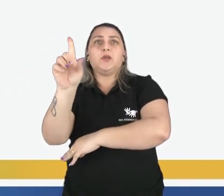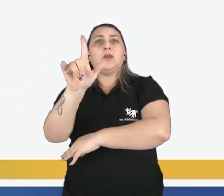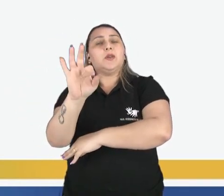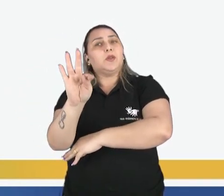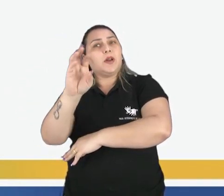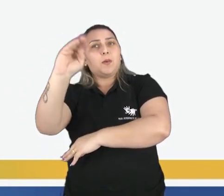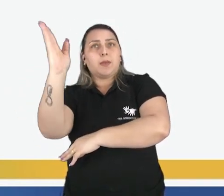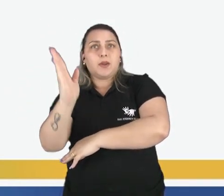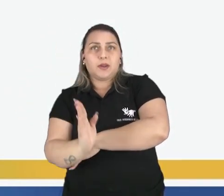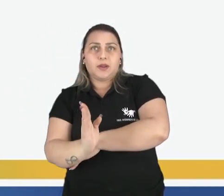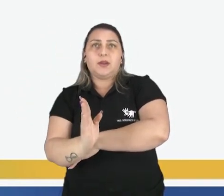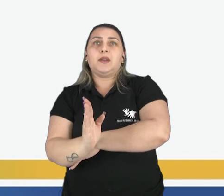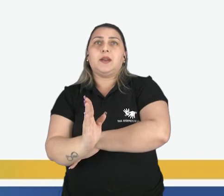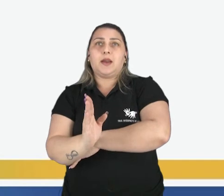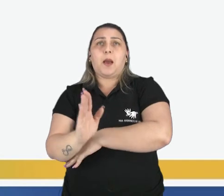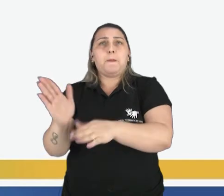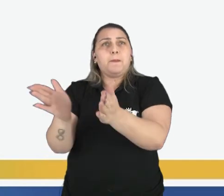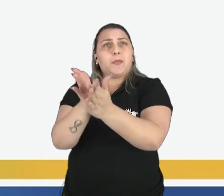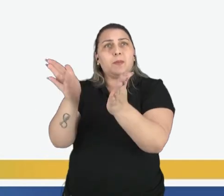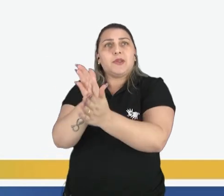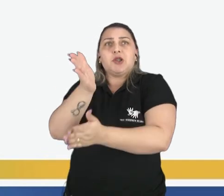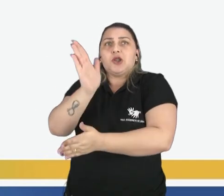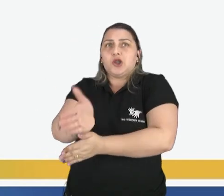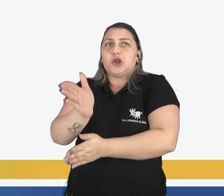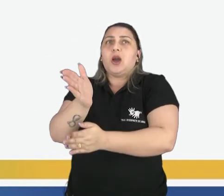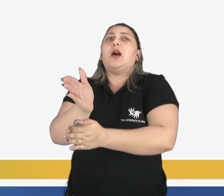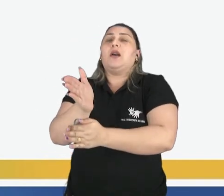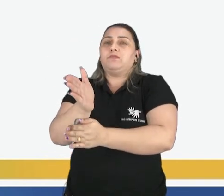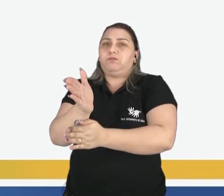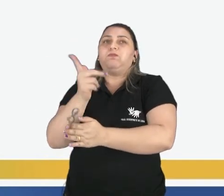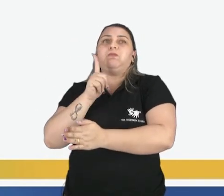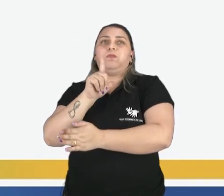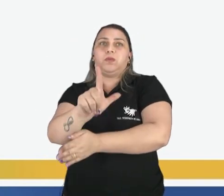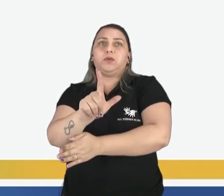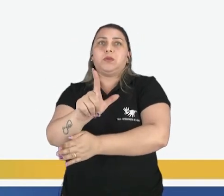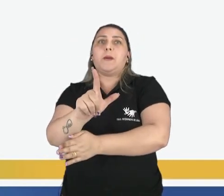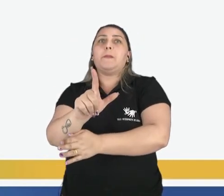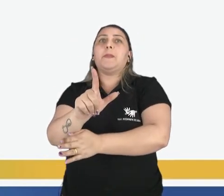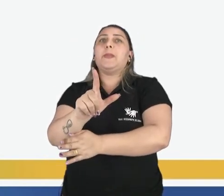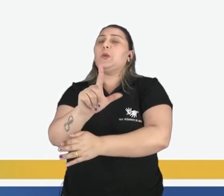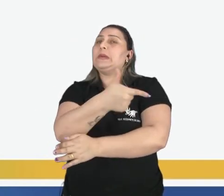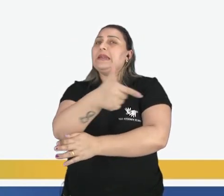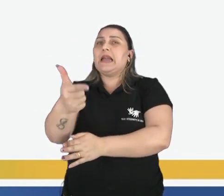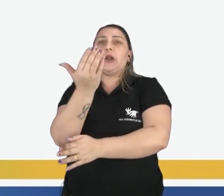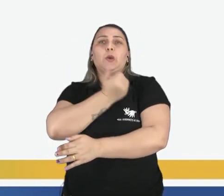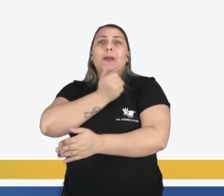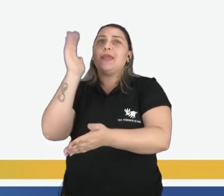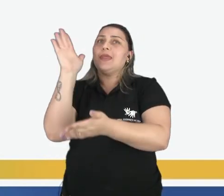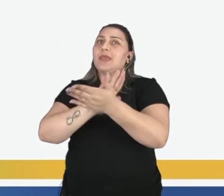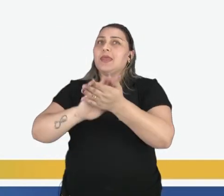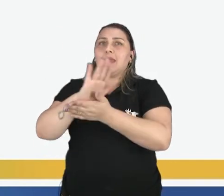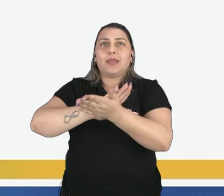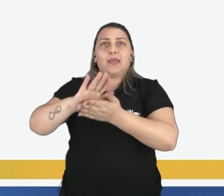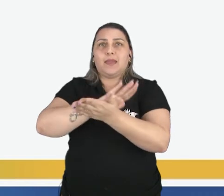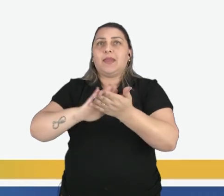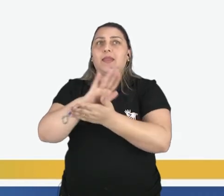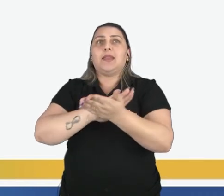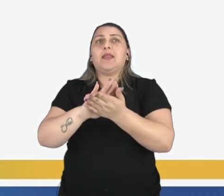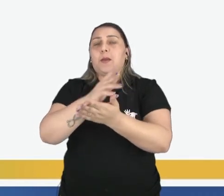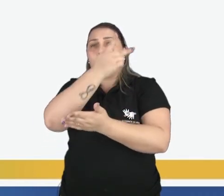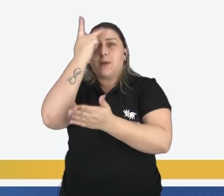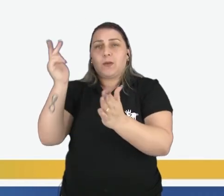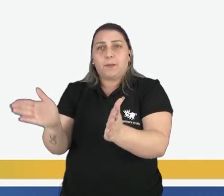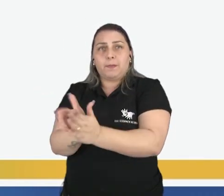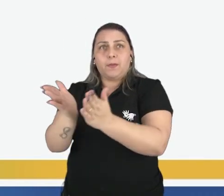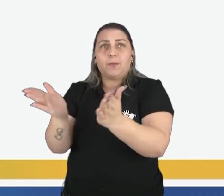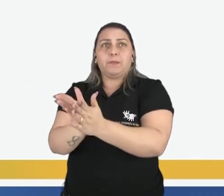sudeste e litoral brasileiro, a questão da pobreza já foi superada, pois não há mais número significativo de